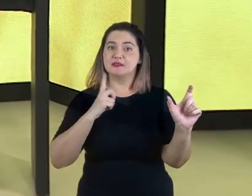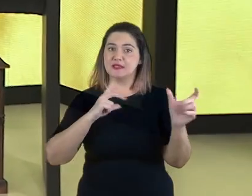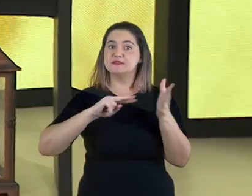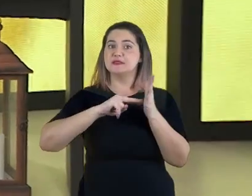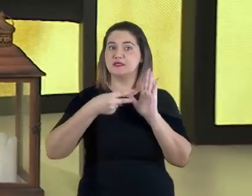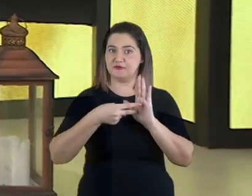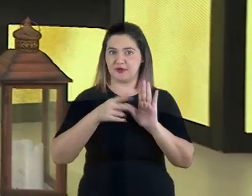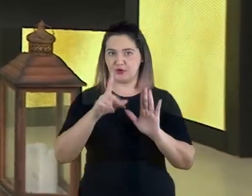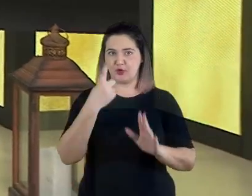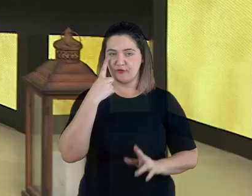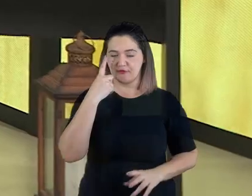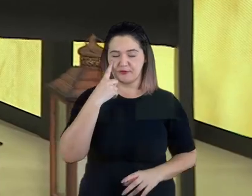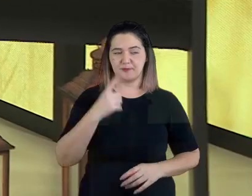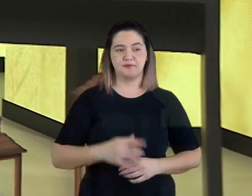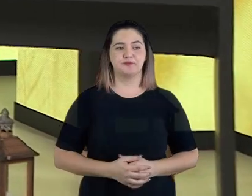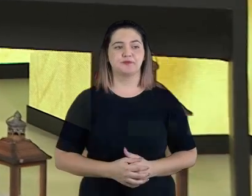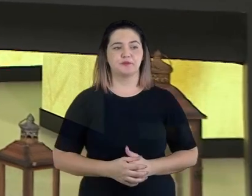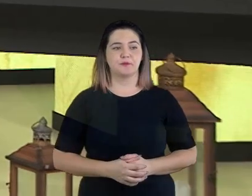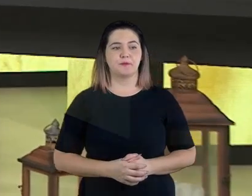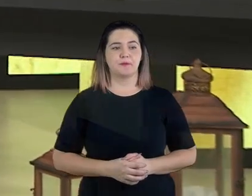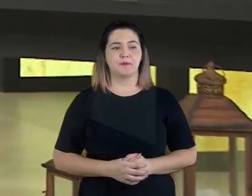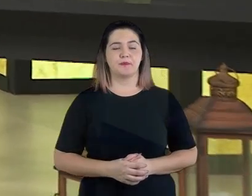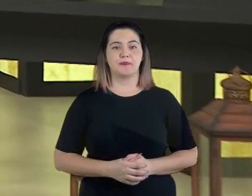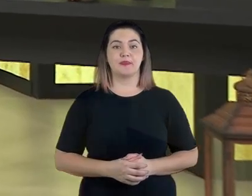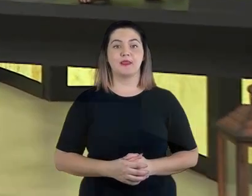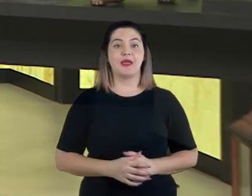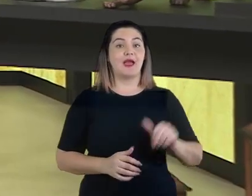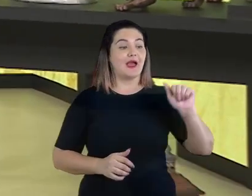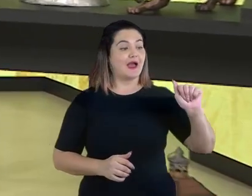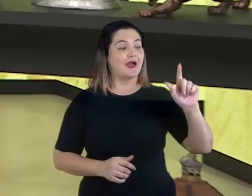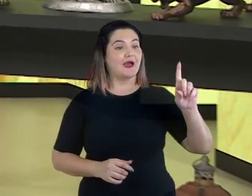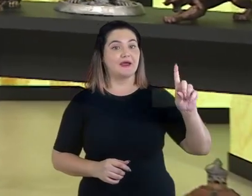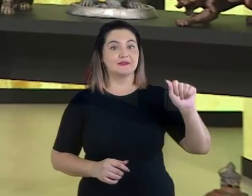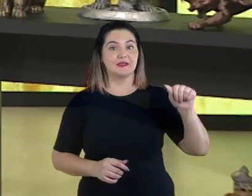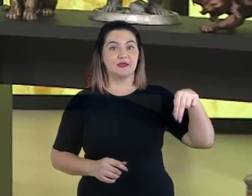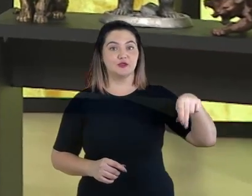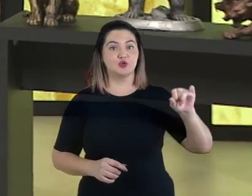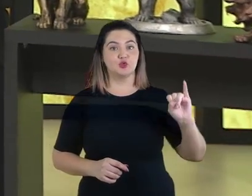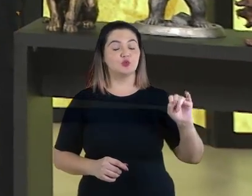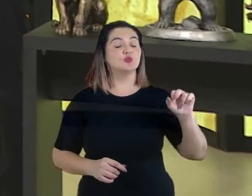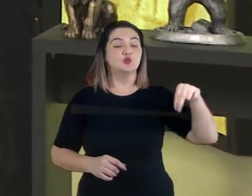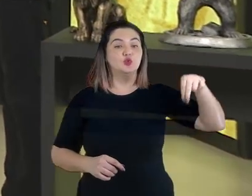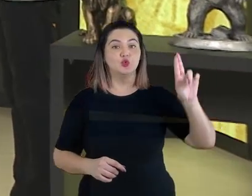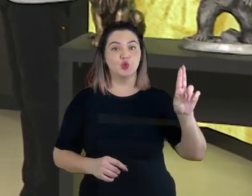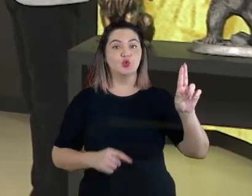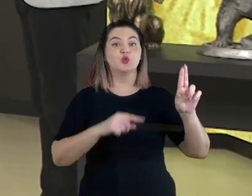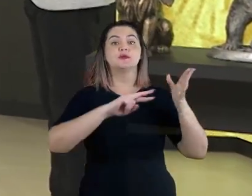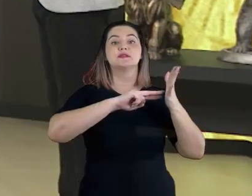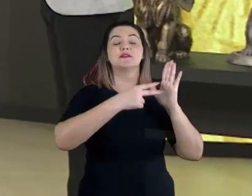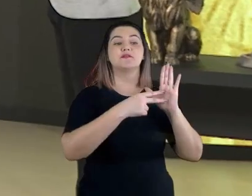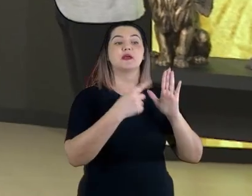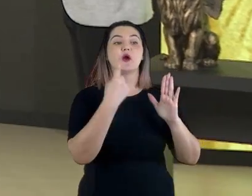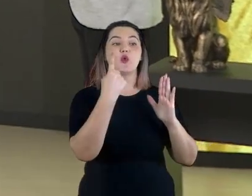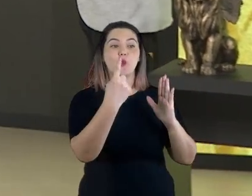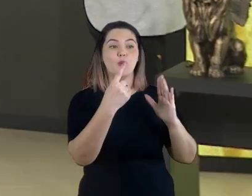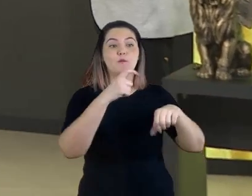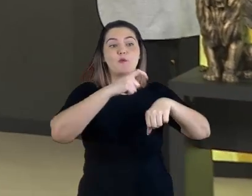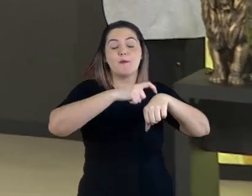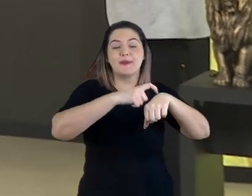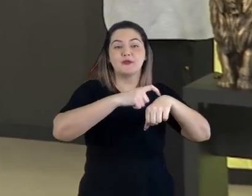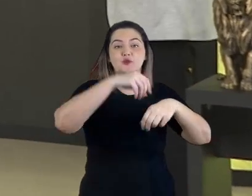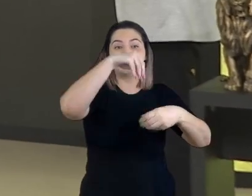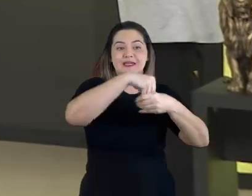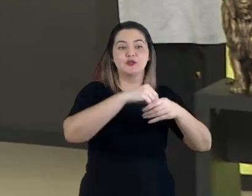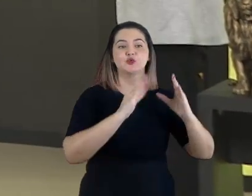Adanu significaria, em primeiro lugar, um momento no tempo, no final de um período especificado. E, em segundo